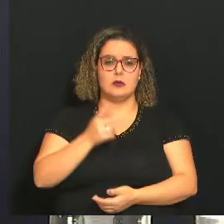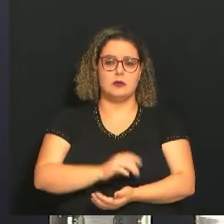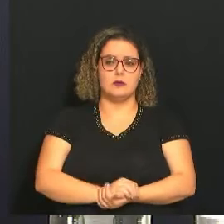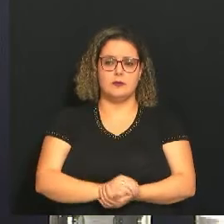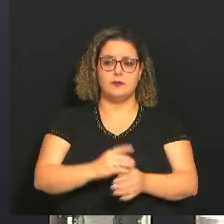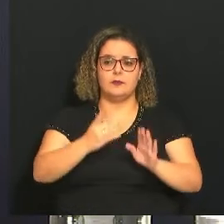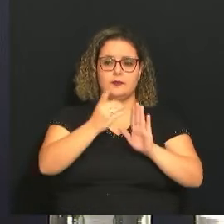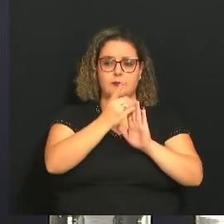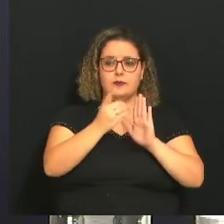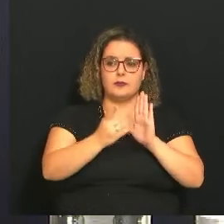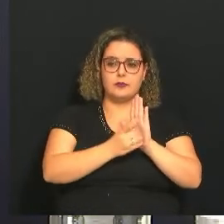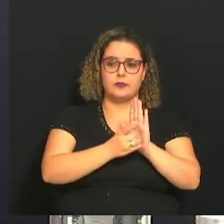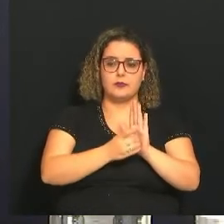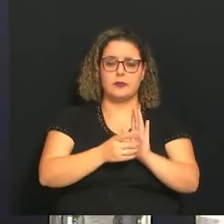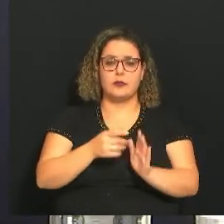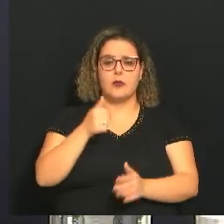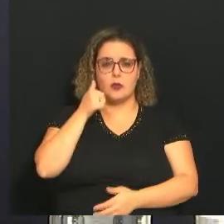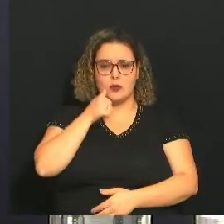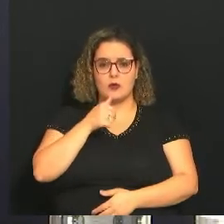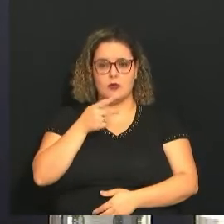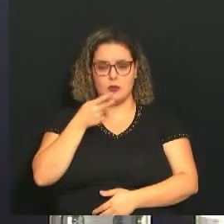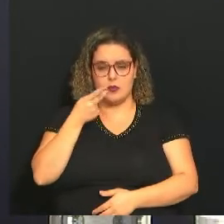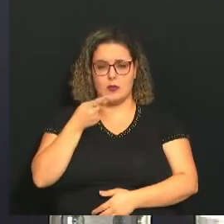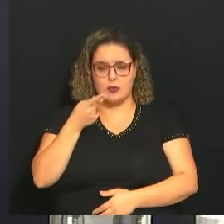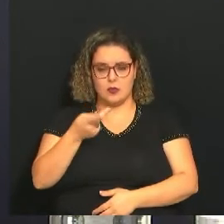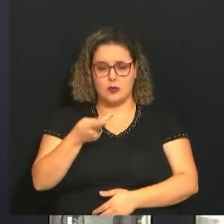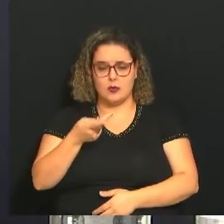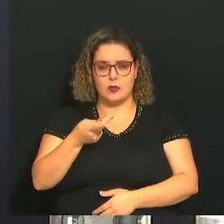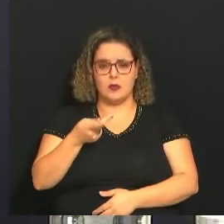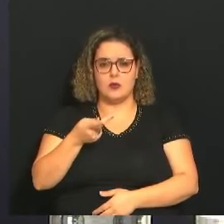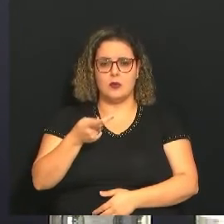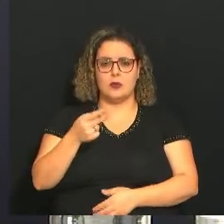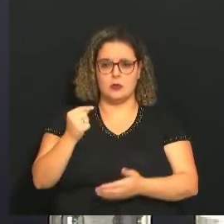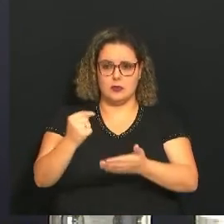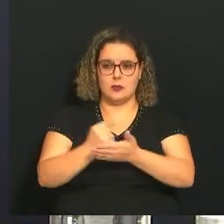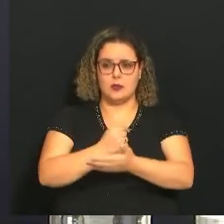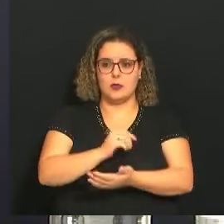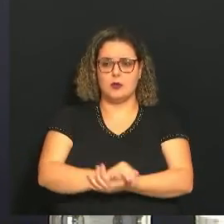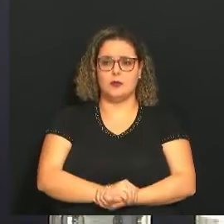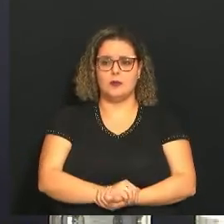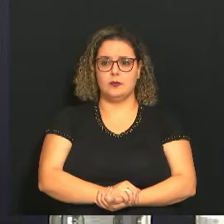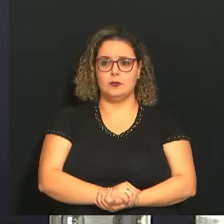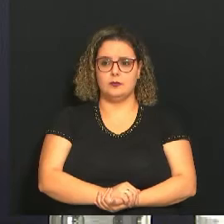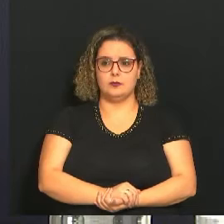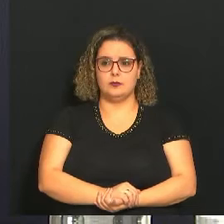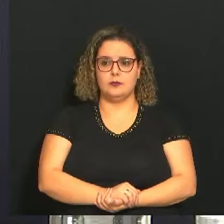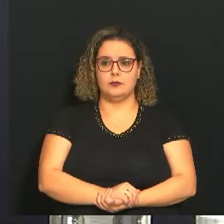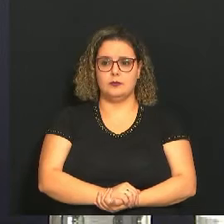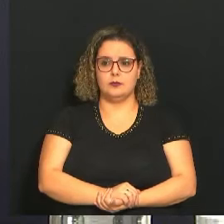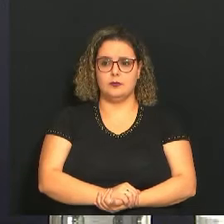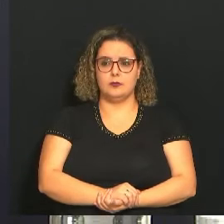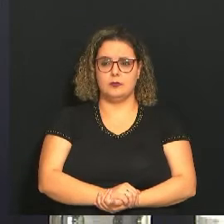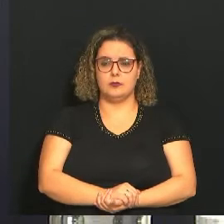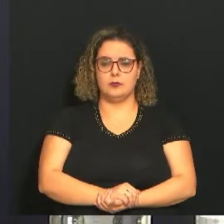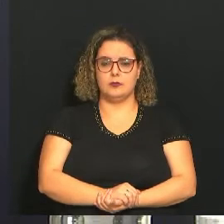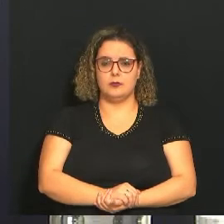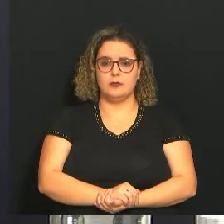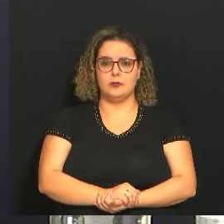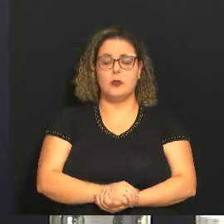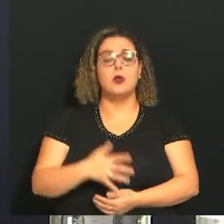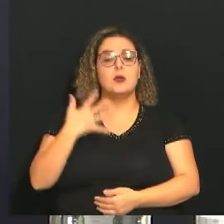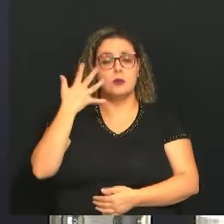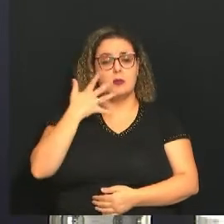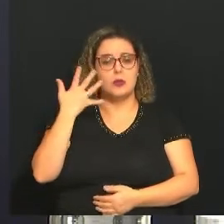decreto, né? A Shirley tocou um pouco sobre essa questão do decreto. Fernanda, Pio, no dia 14, foi